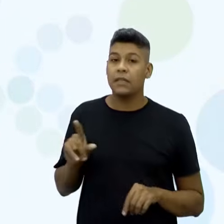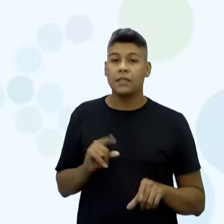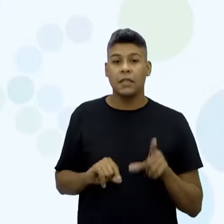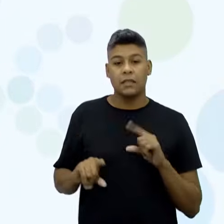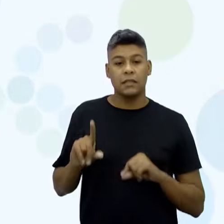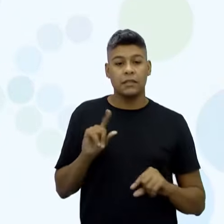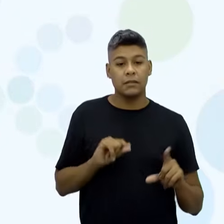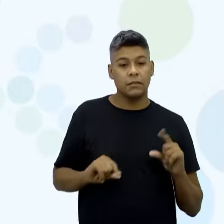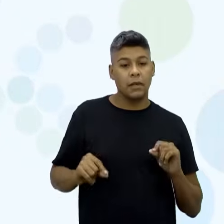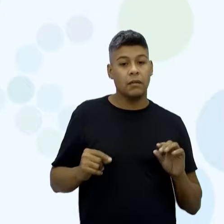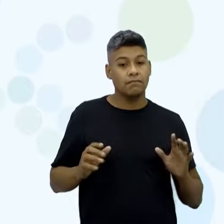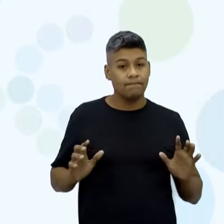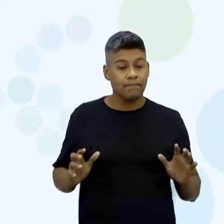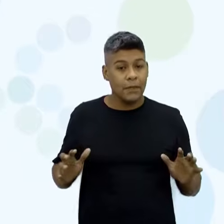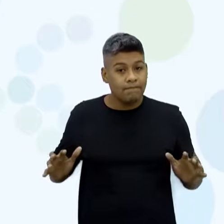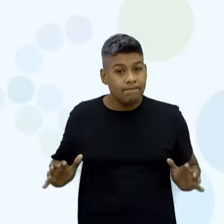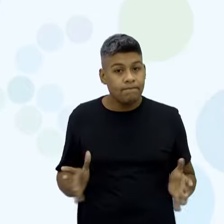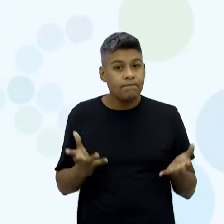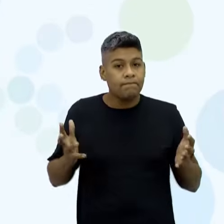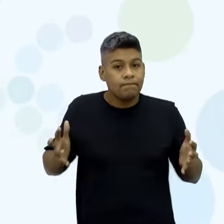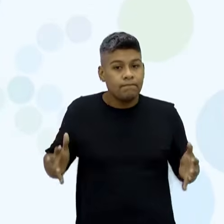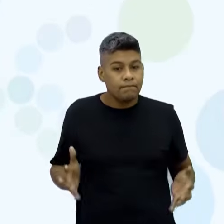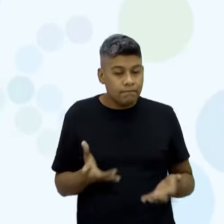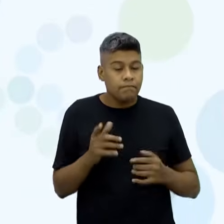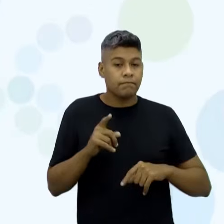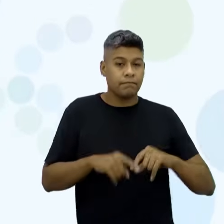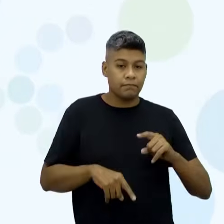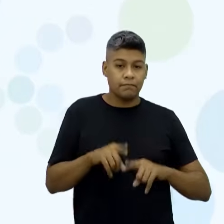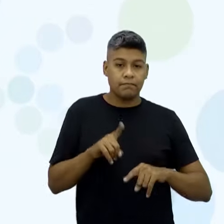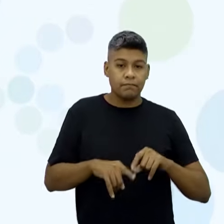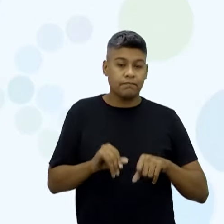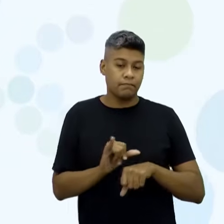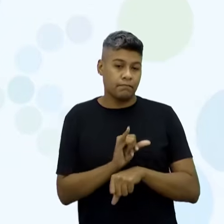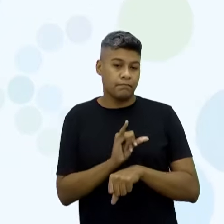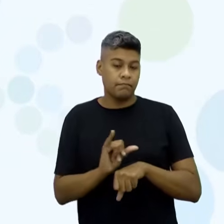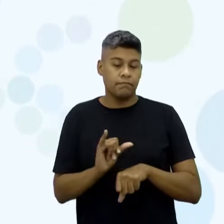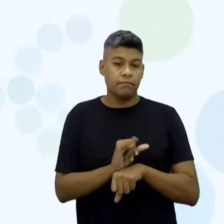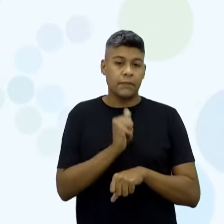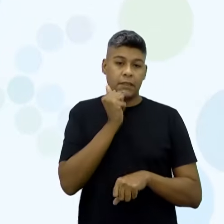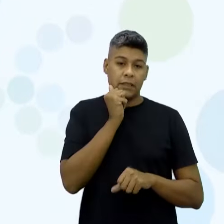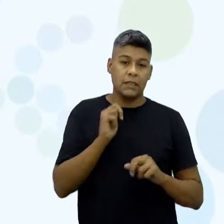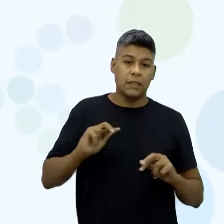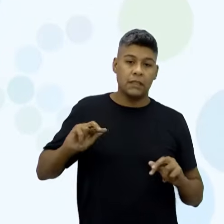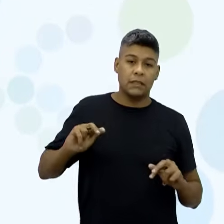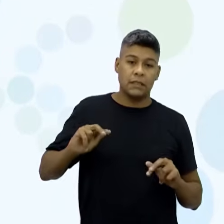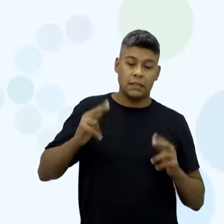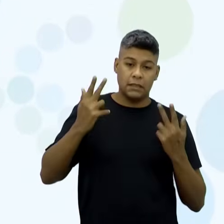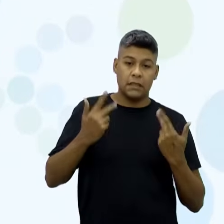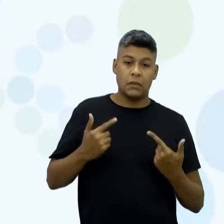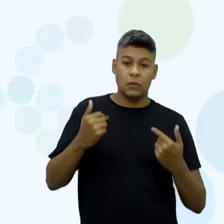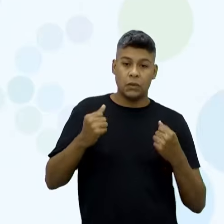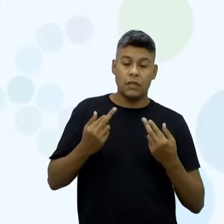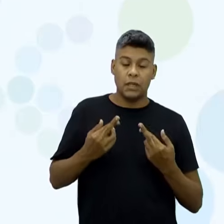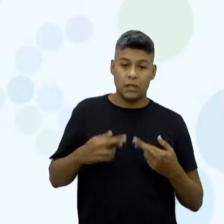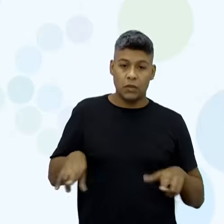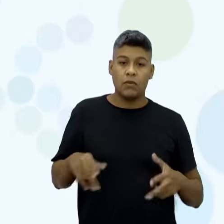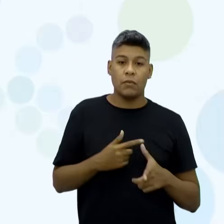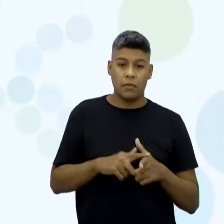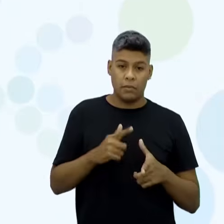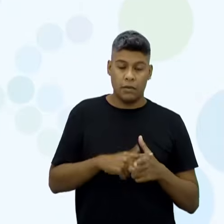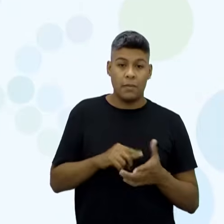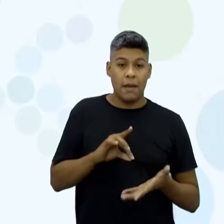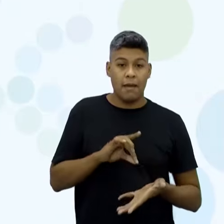e mobilizar recursos criativos relacionados às ciências da natureza para resolver problemas reais do ambiente e